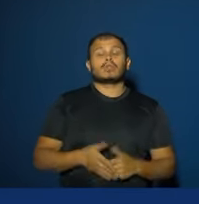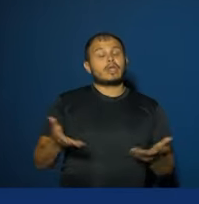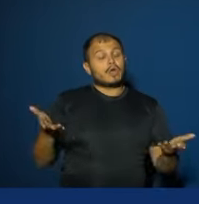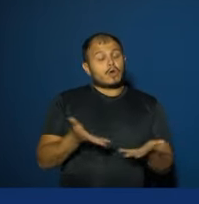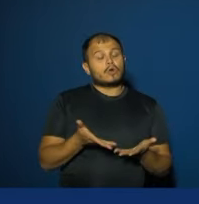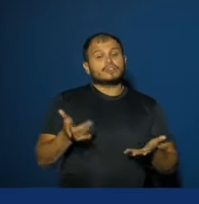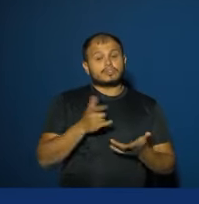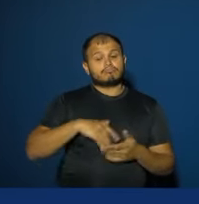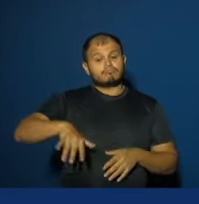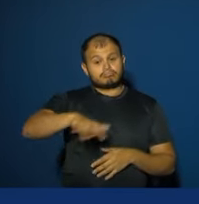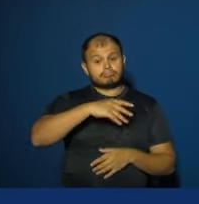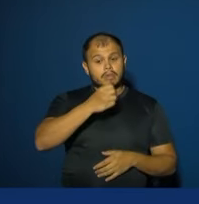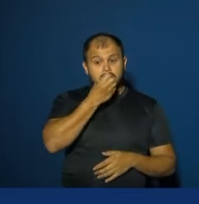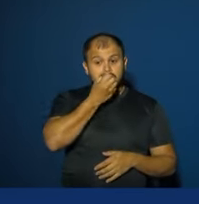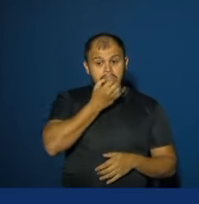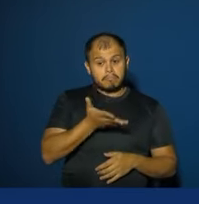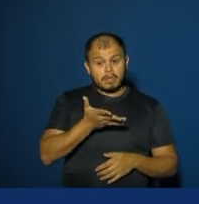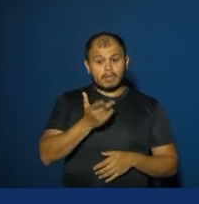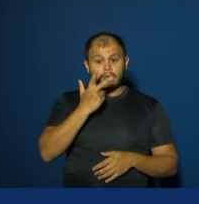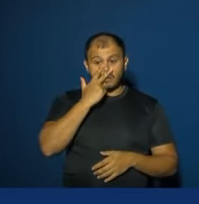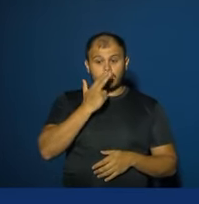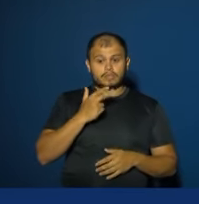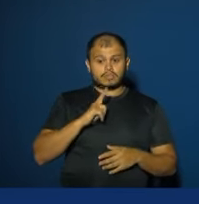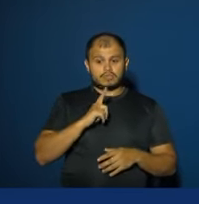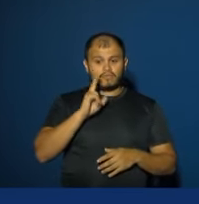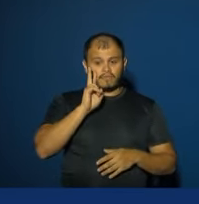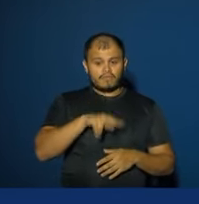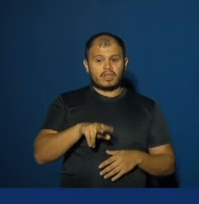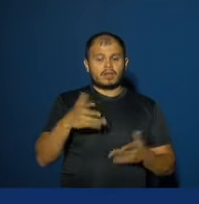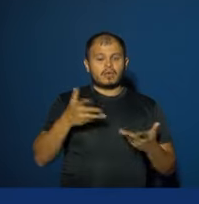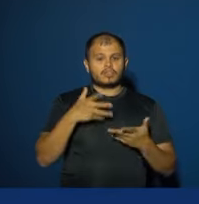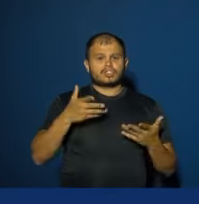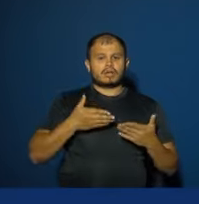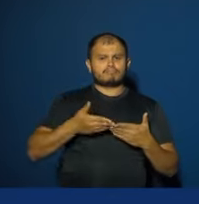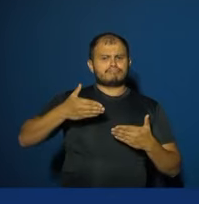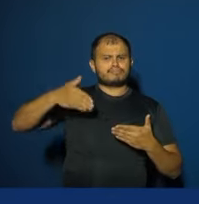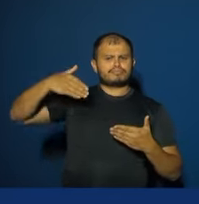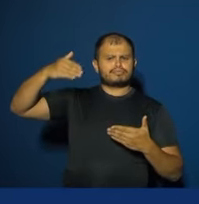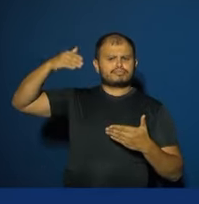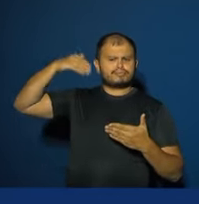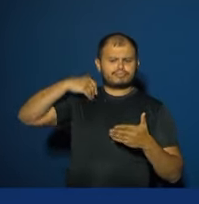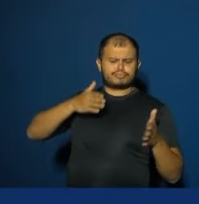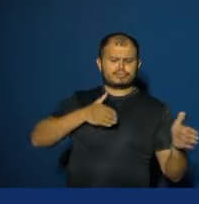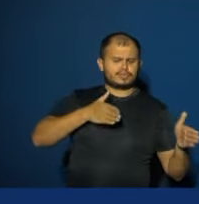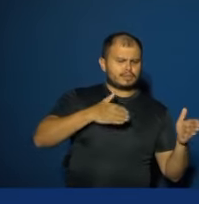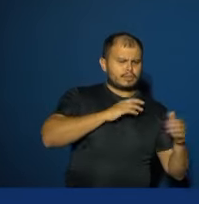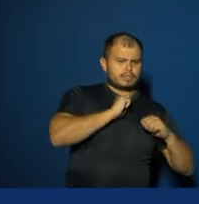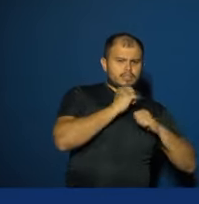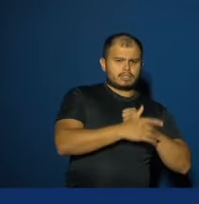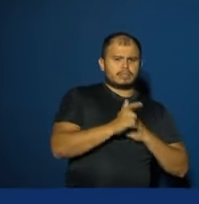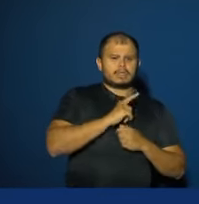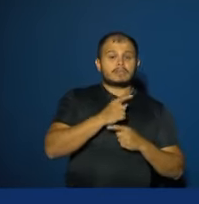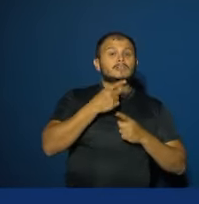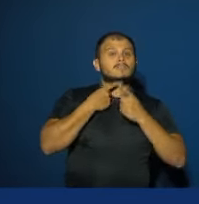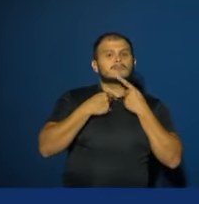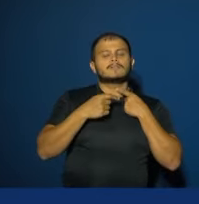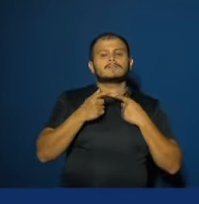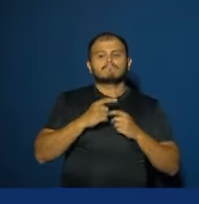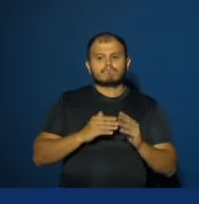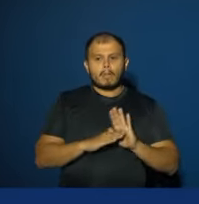né Eh eu acho que a gente tá vendo pela primeira vez desde recessão pandemia um apetite de